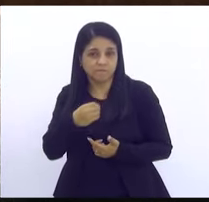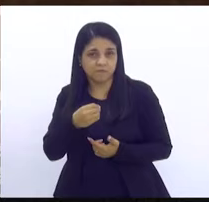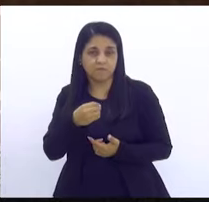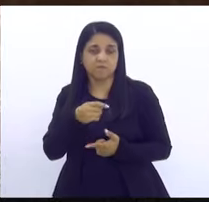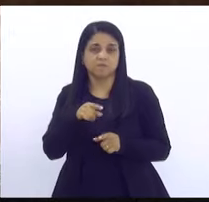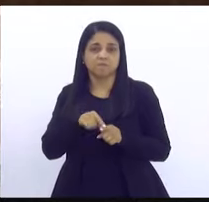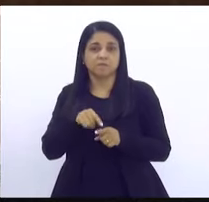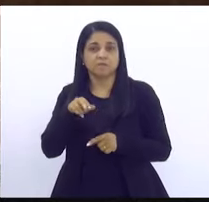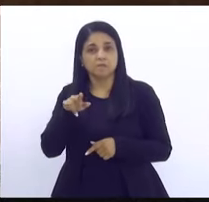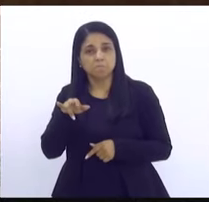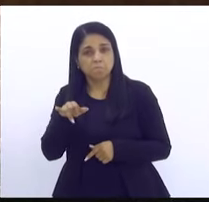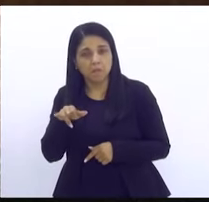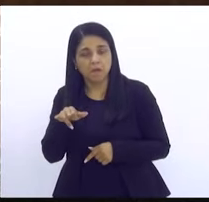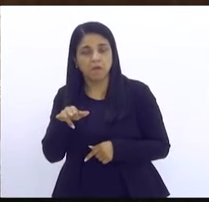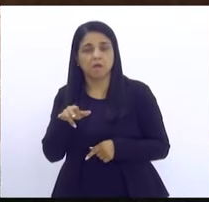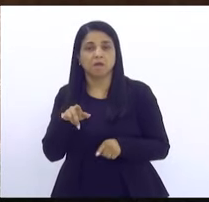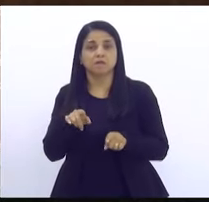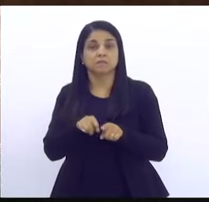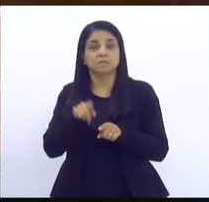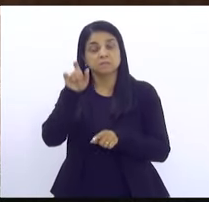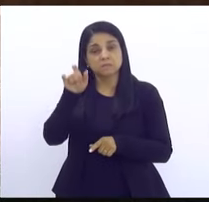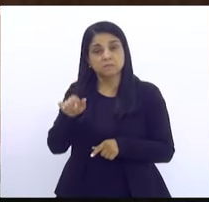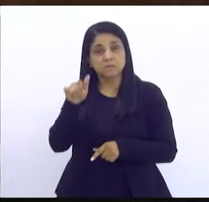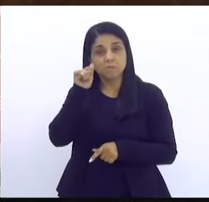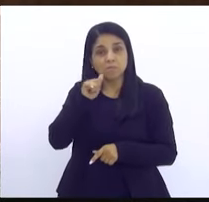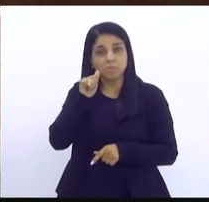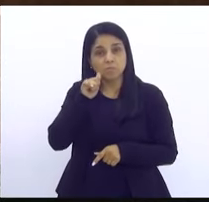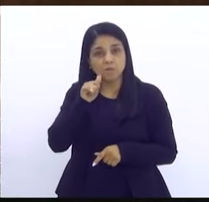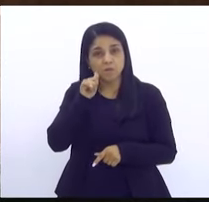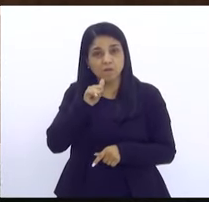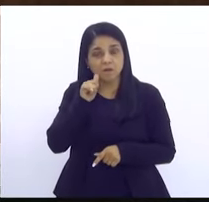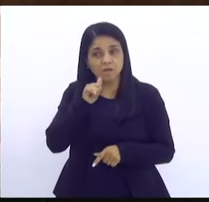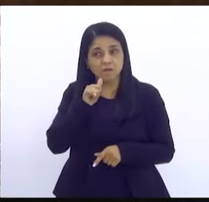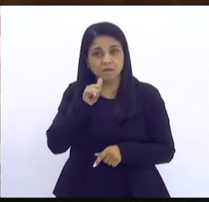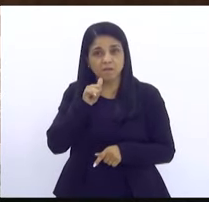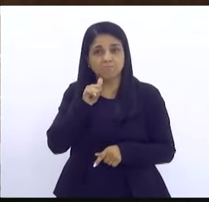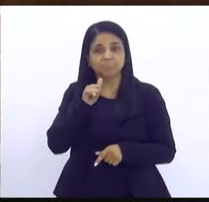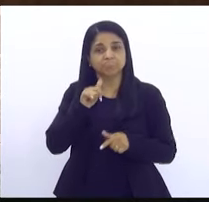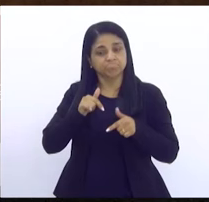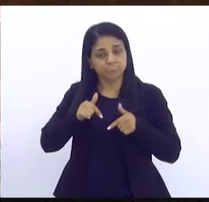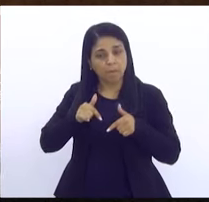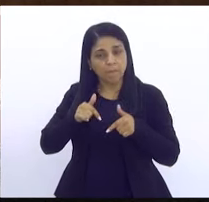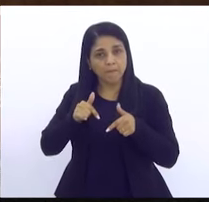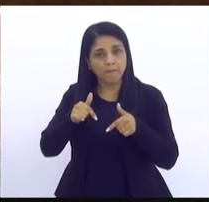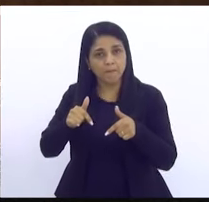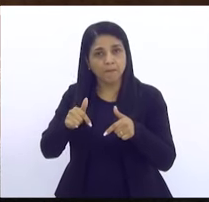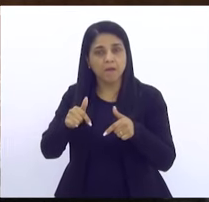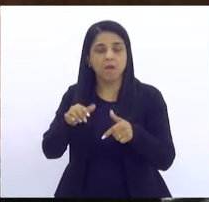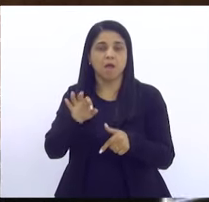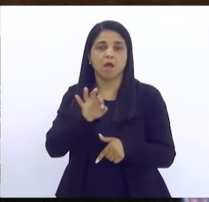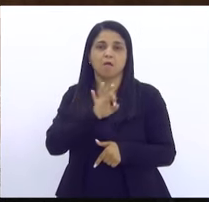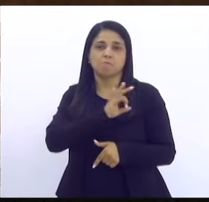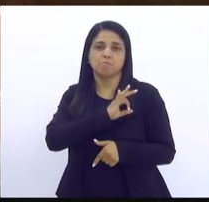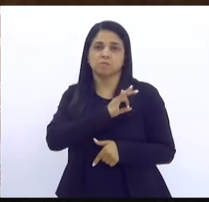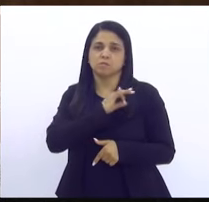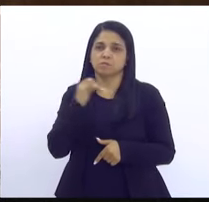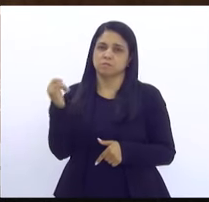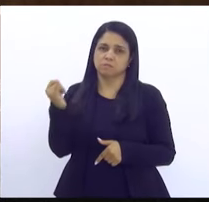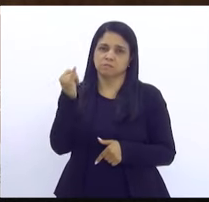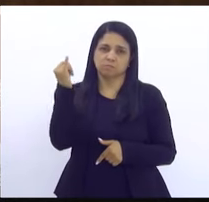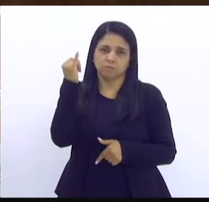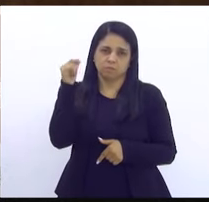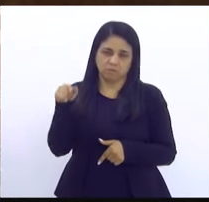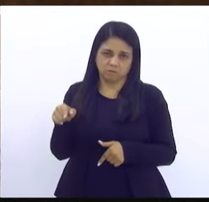era irmã, e essa mulher havia prestado relevantes serviços à Polícia Militar e, por via